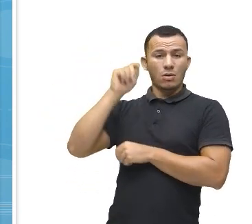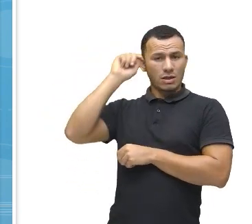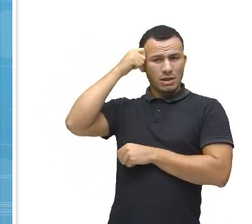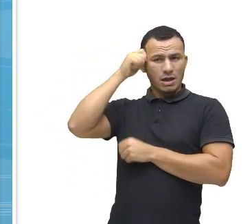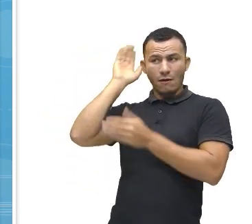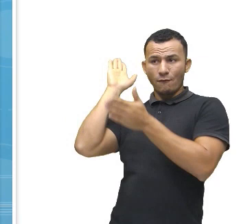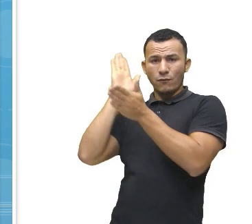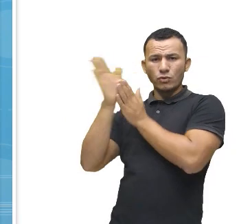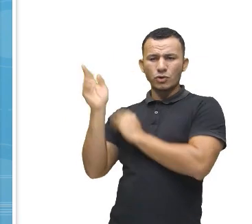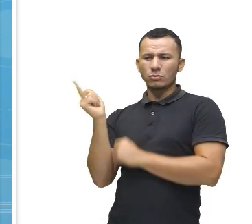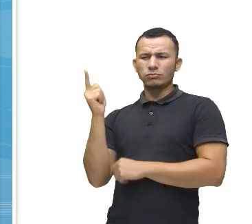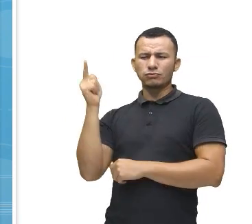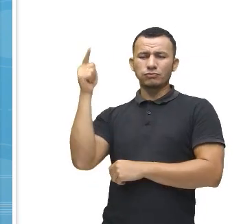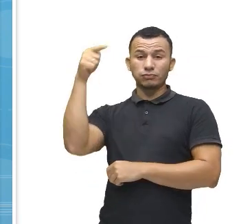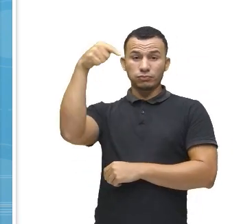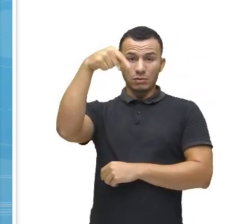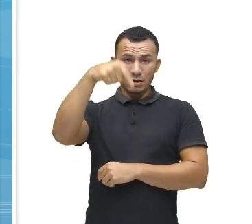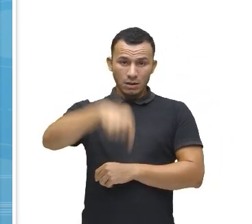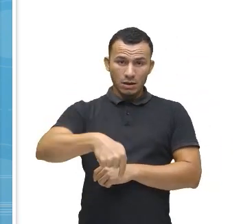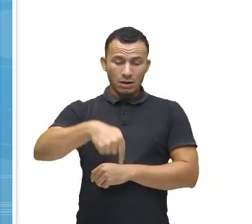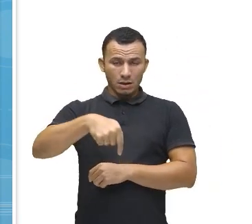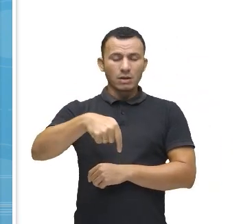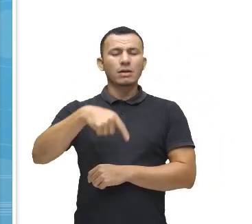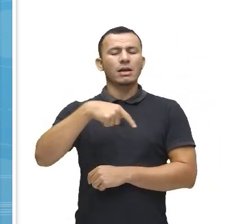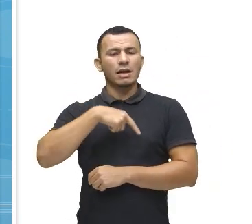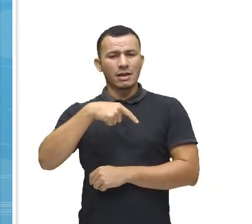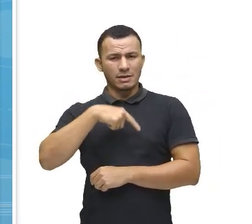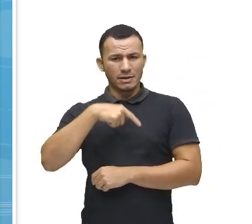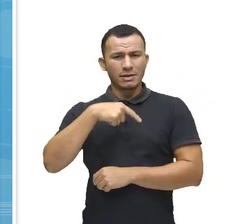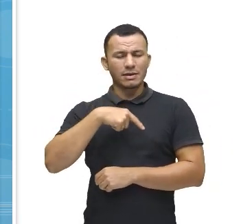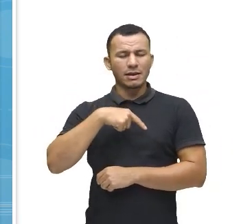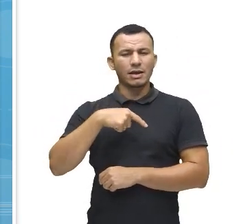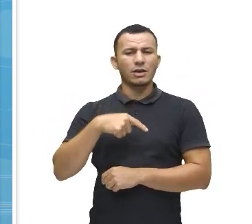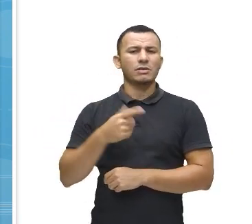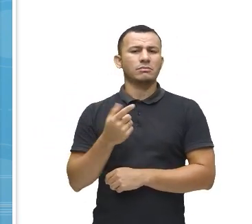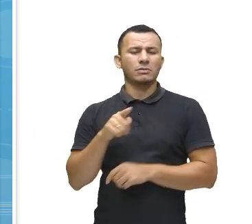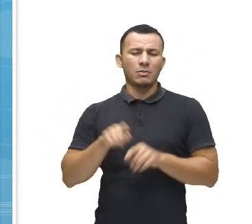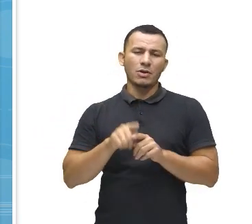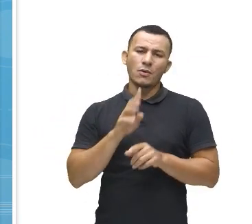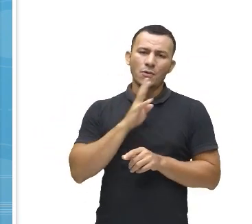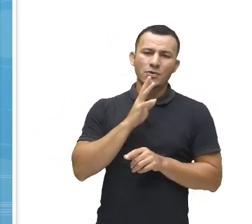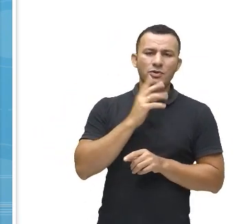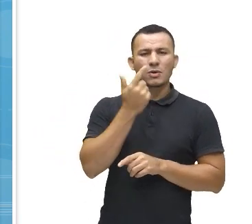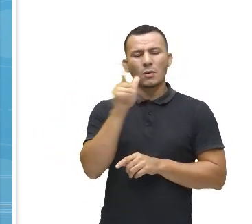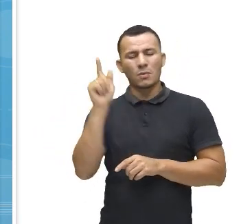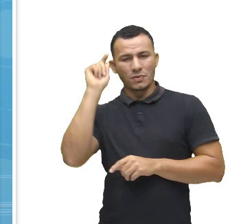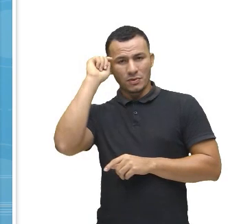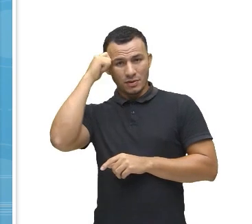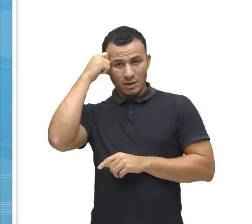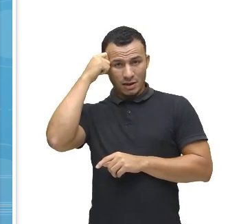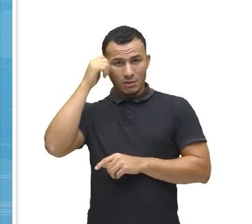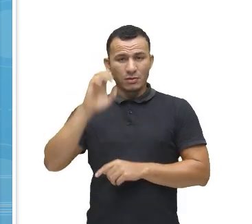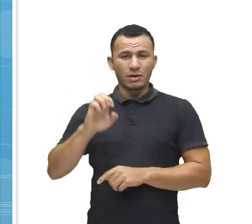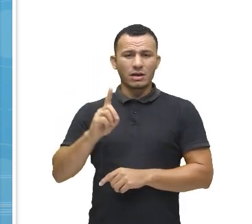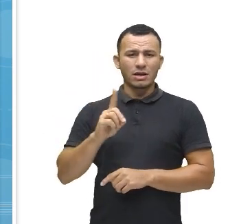cá, e que teve guarita do governador na época, um negro maranhense, Eduardo Gonçalves Ribeiro.